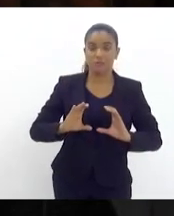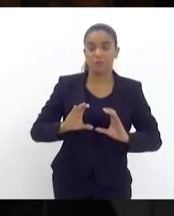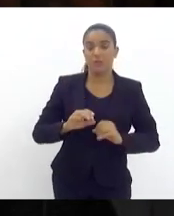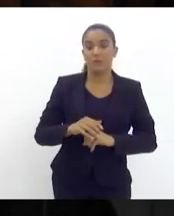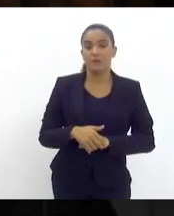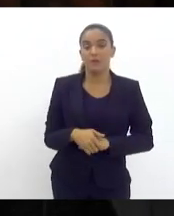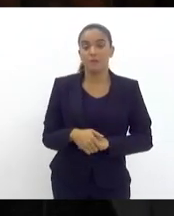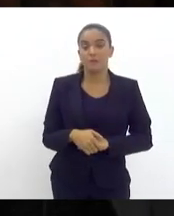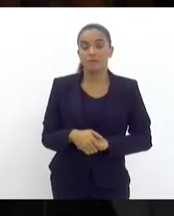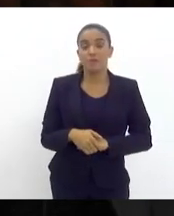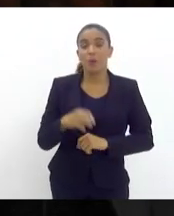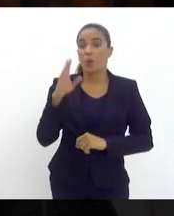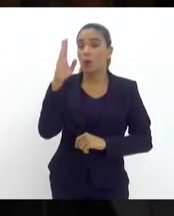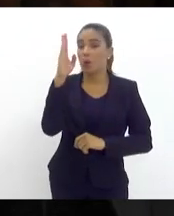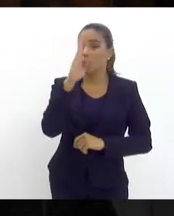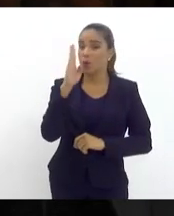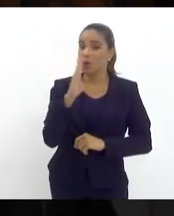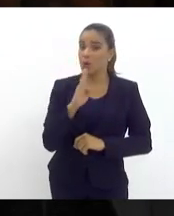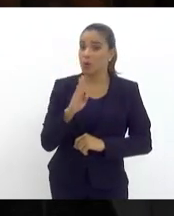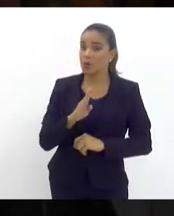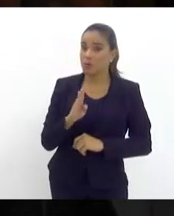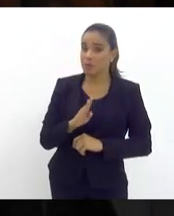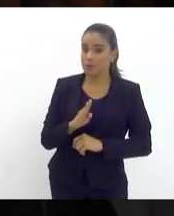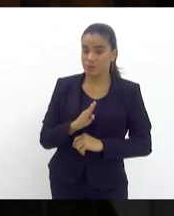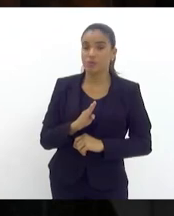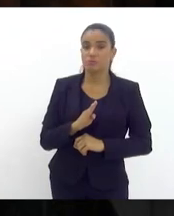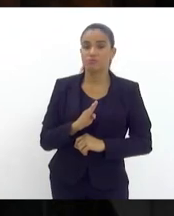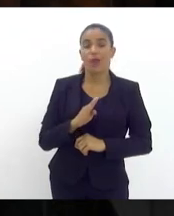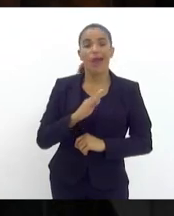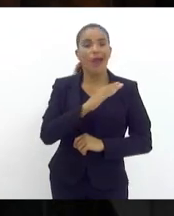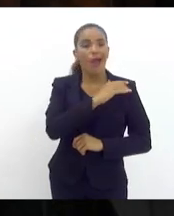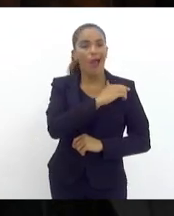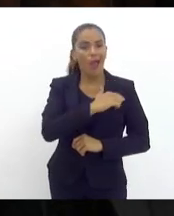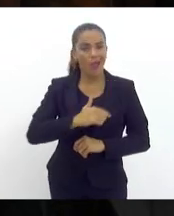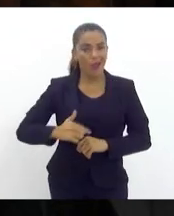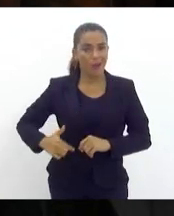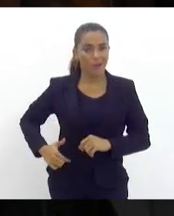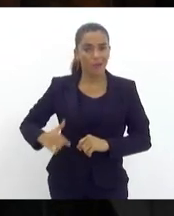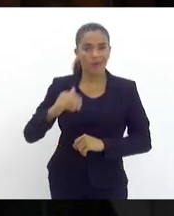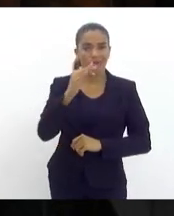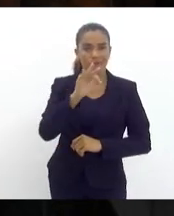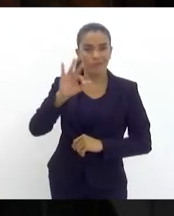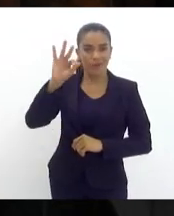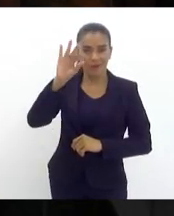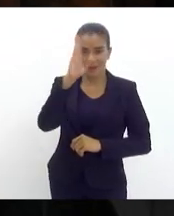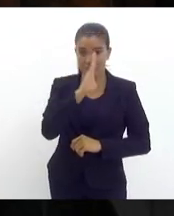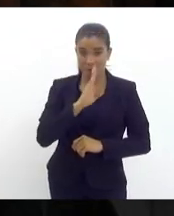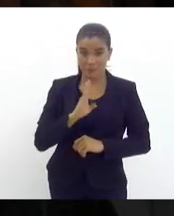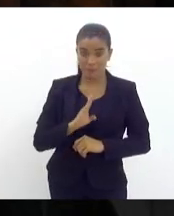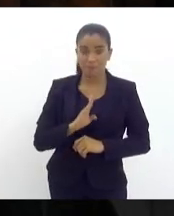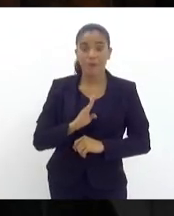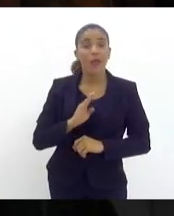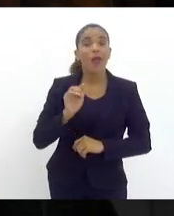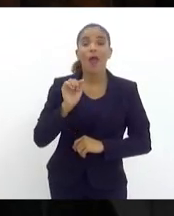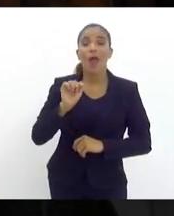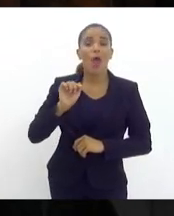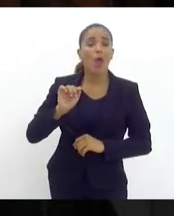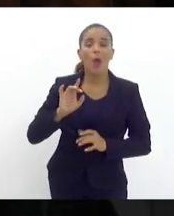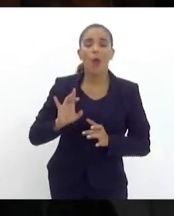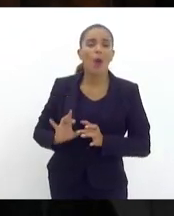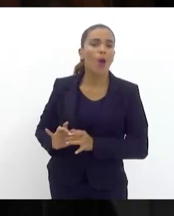que o Brasil a República Federativa do Brasil é a união